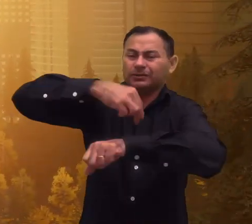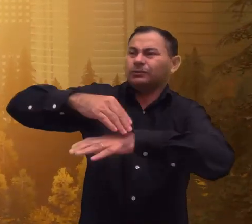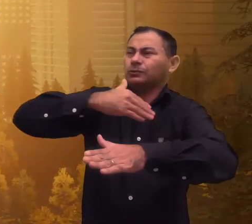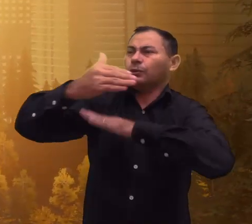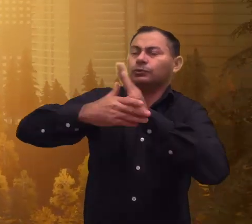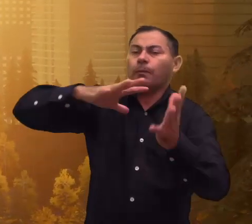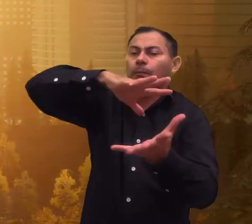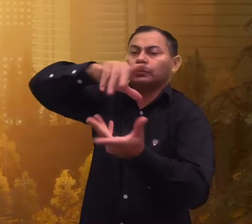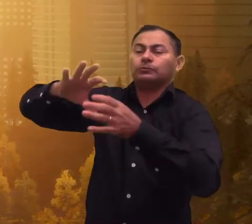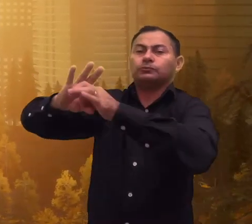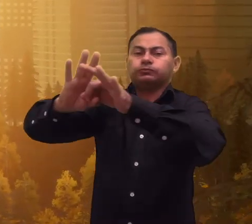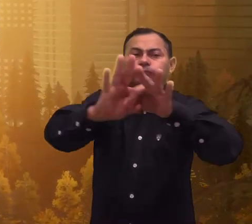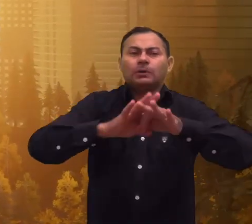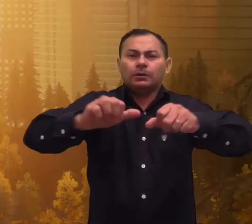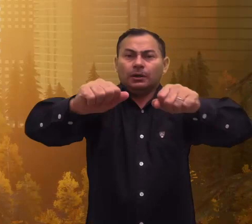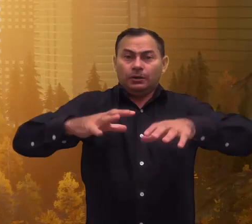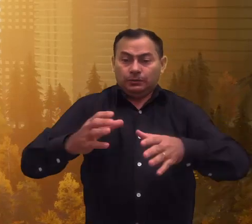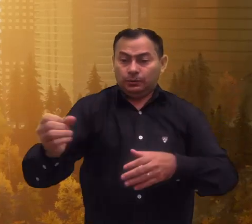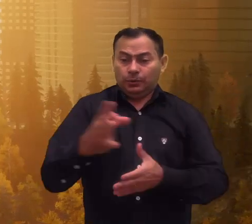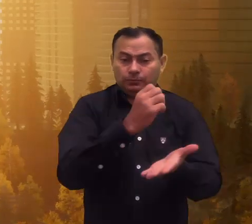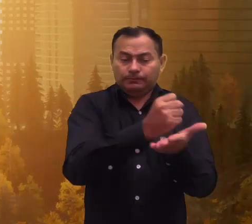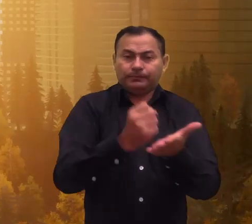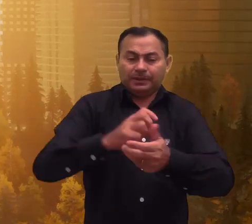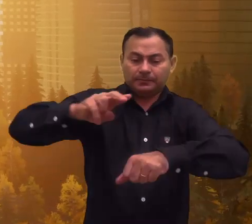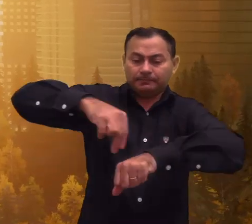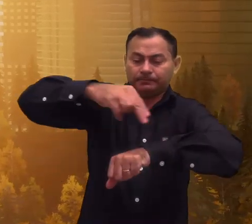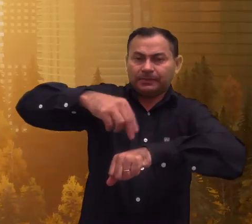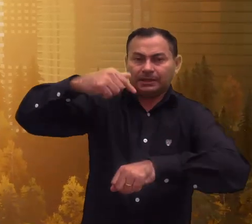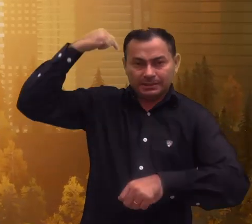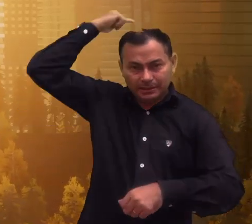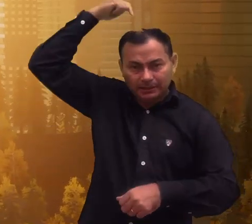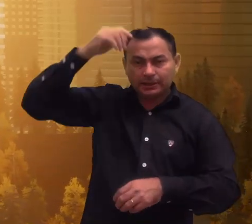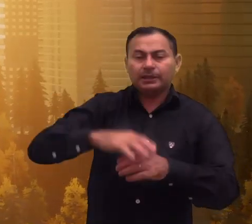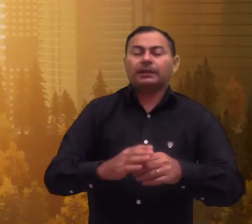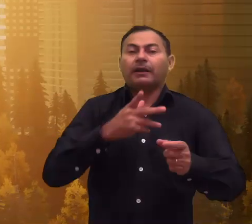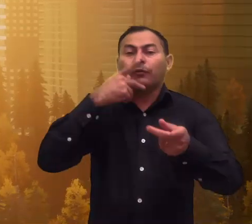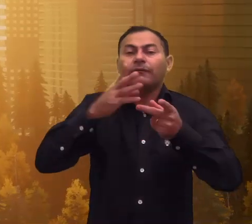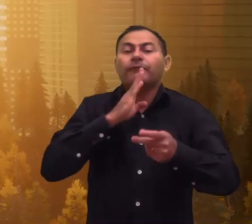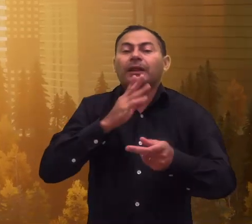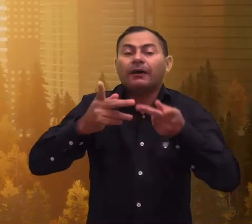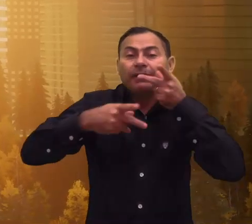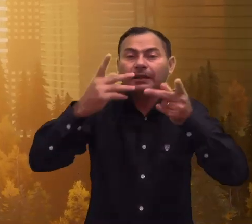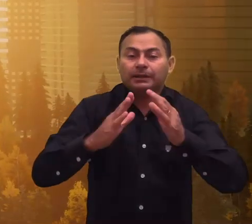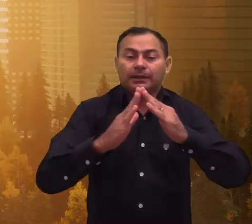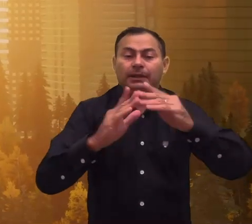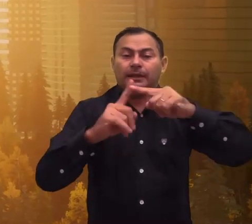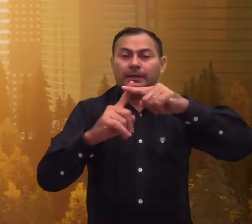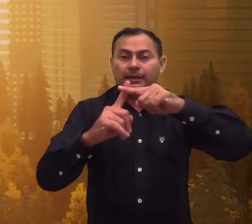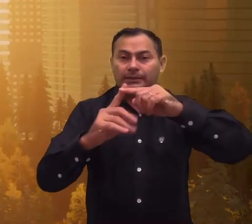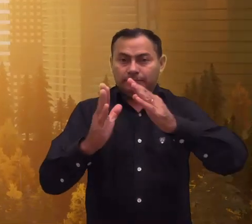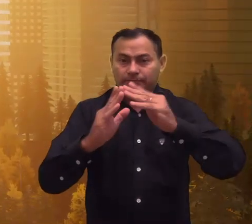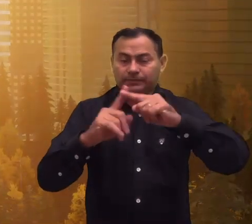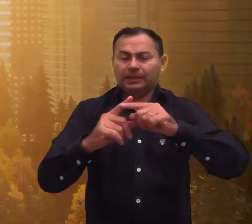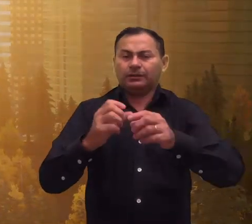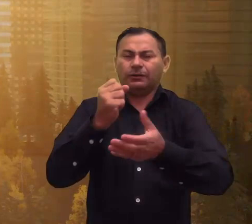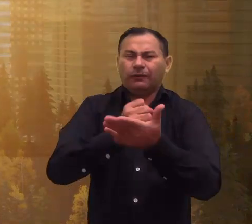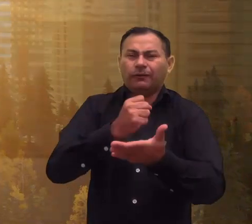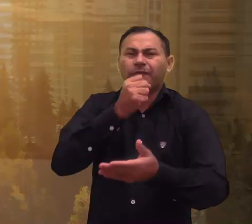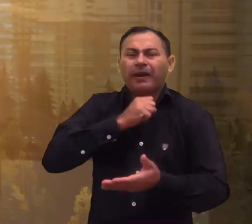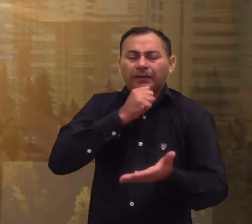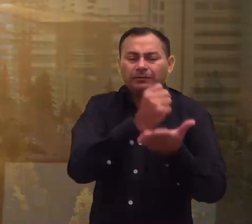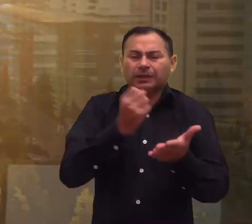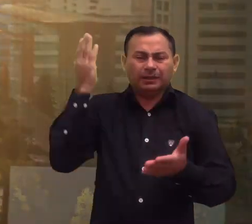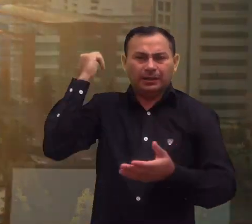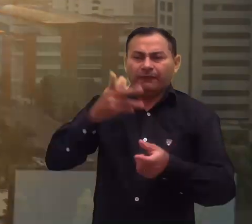reunirá esta nação de todos os cantos do mundo. No Novo Testamento, esta nação santa é chamada de a Igreja. No Velho Testamento,